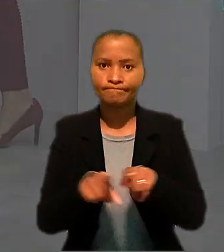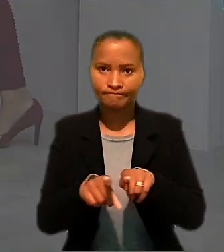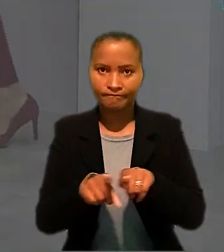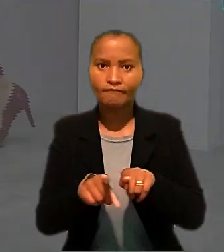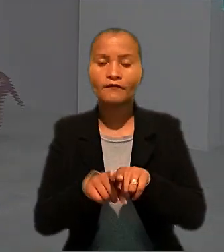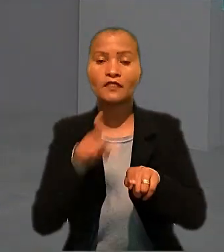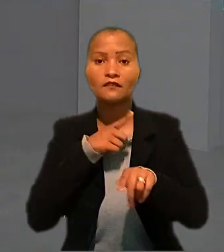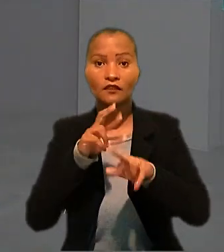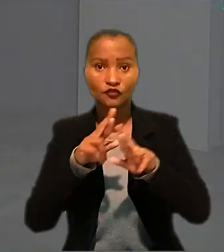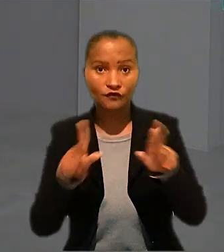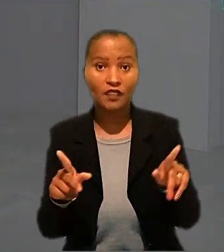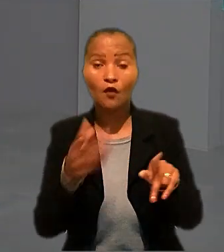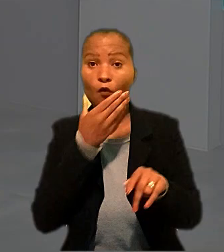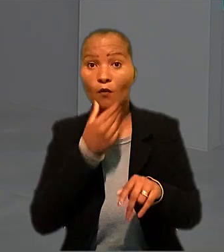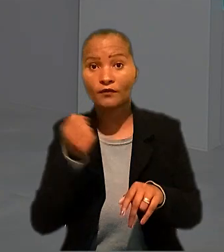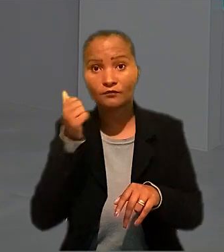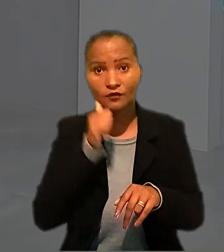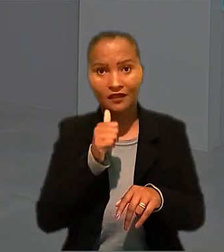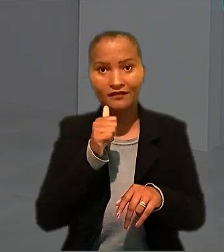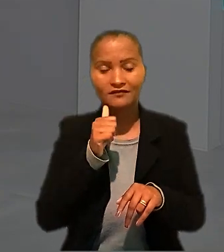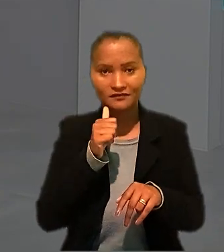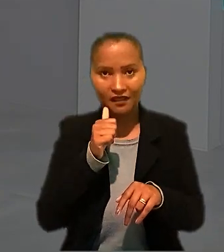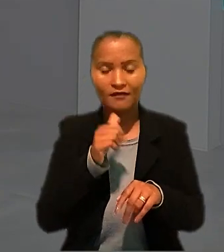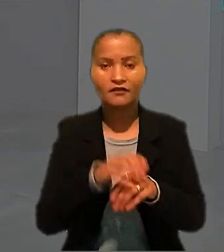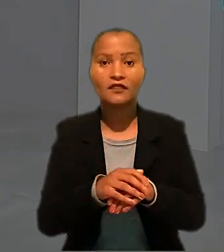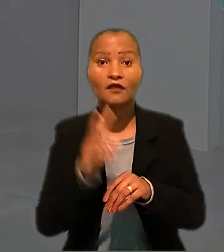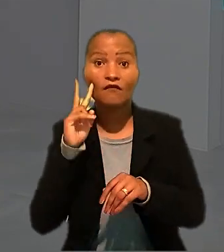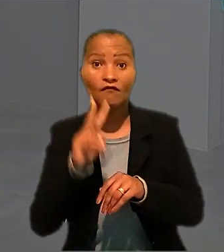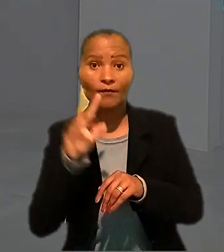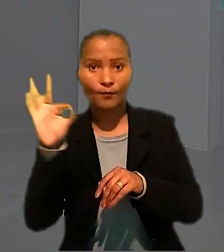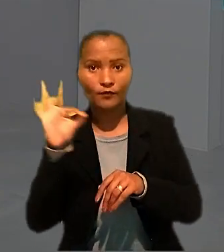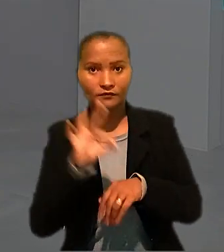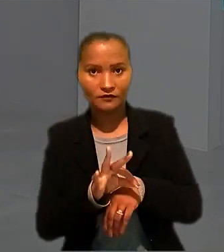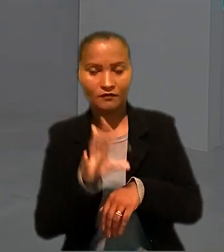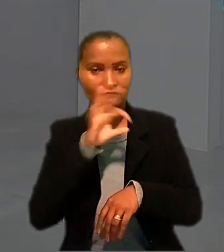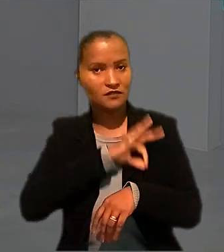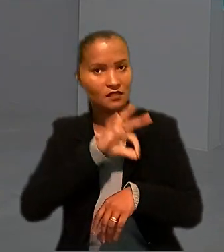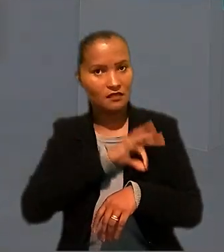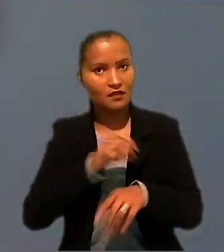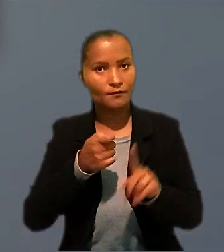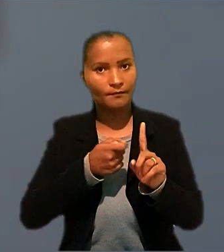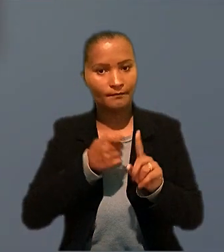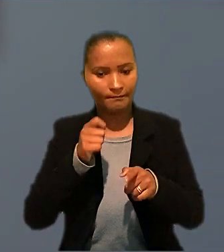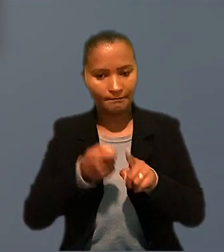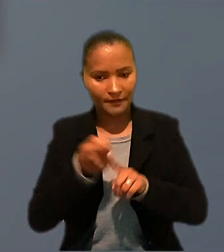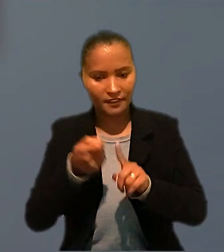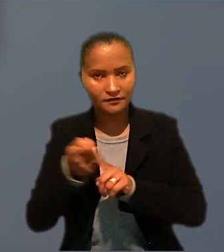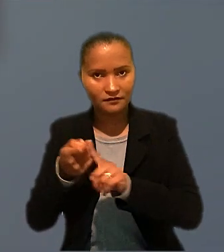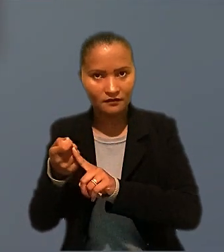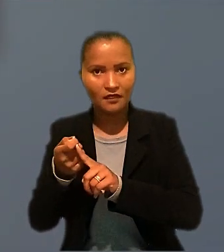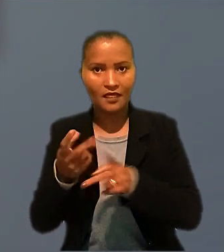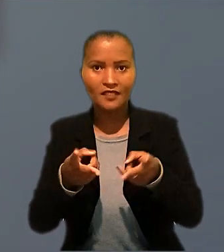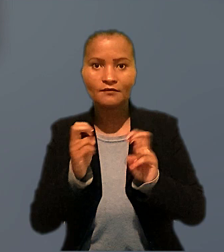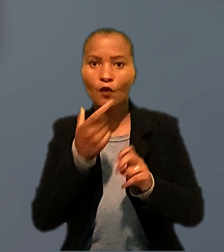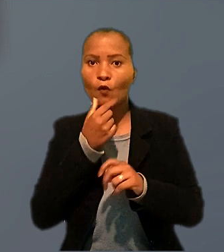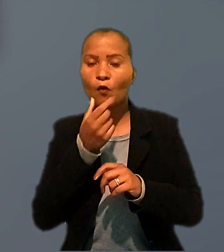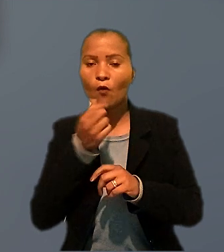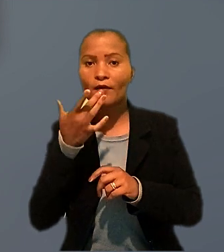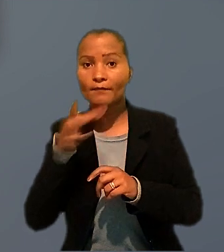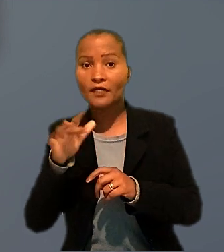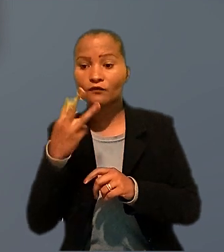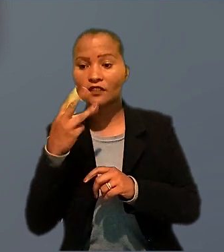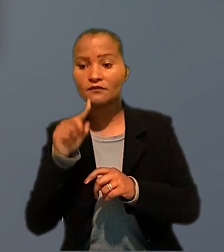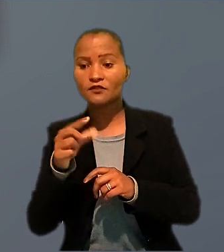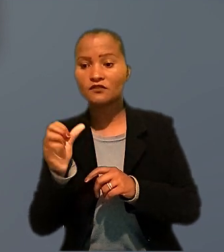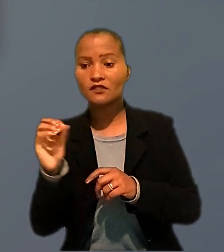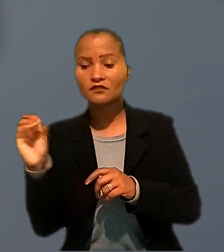Anderson, e também tem diferença quando se trata de homens e mulheres. Em destaque, a gente vê o percentual da remuneração mensal recebida pelo homem branco, que é